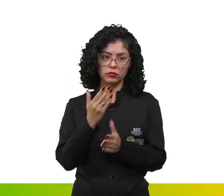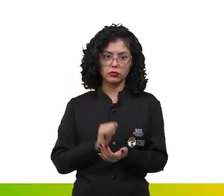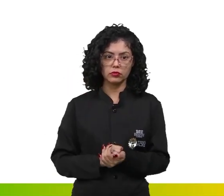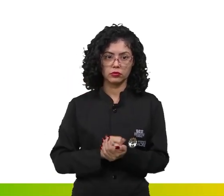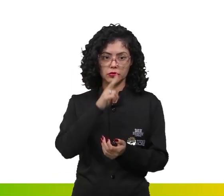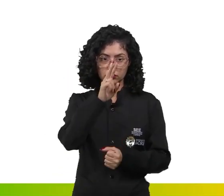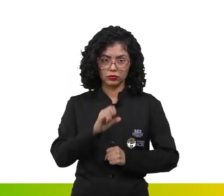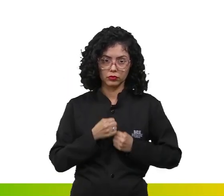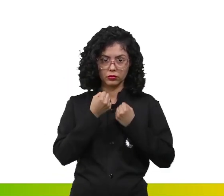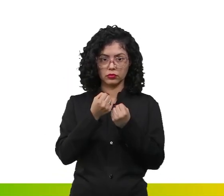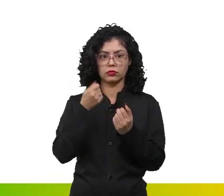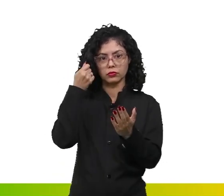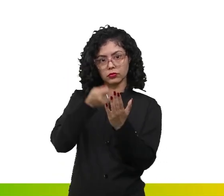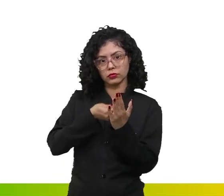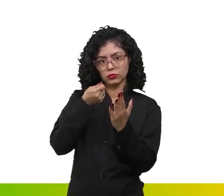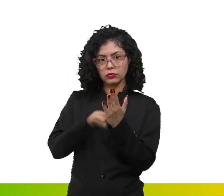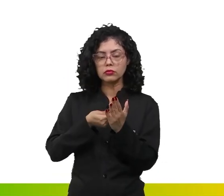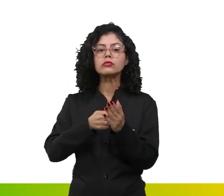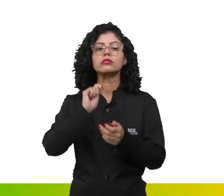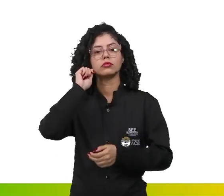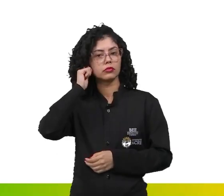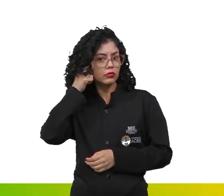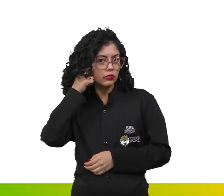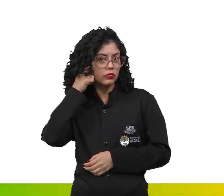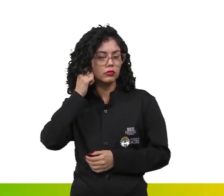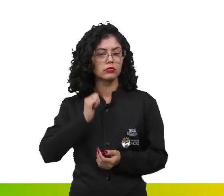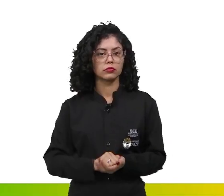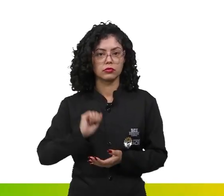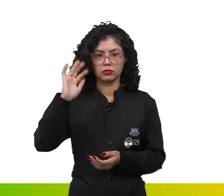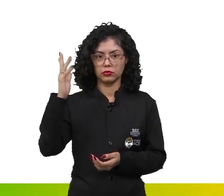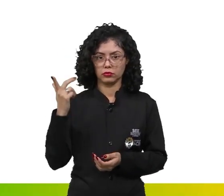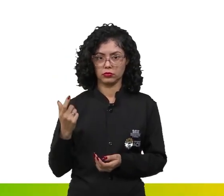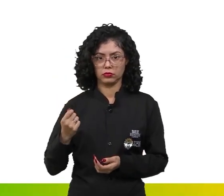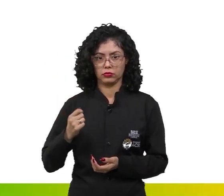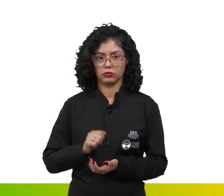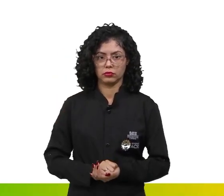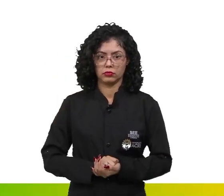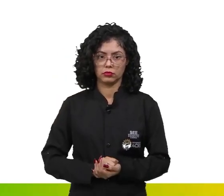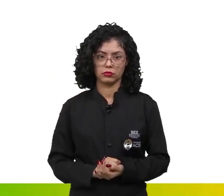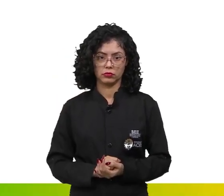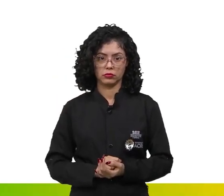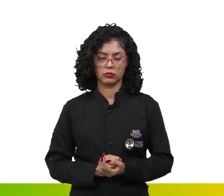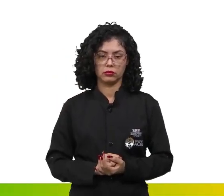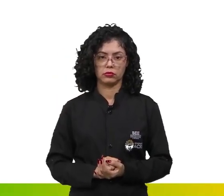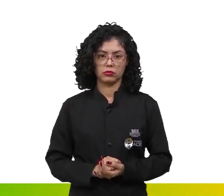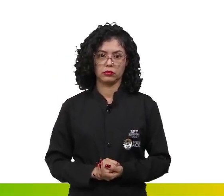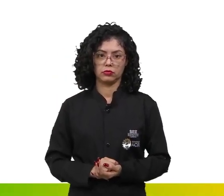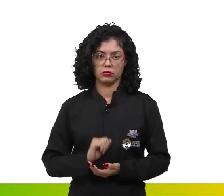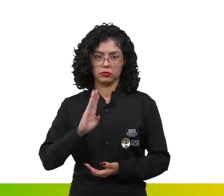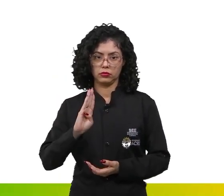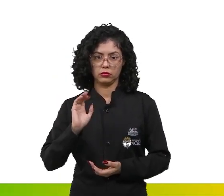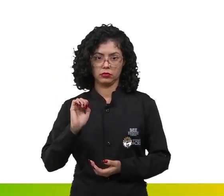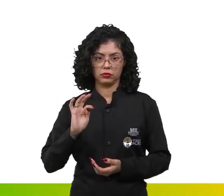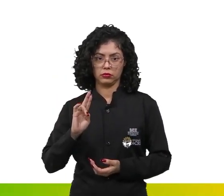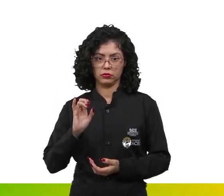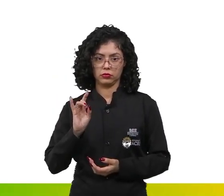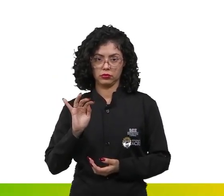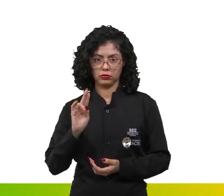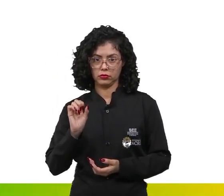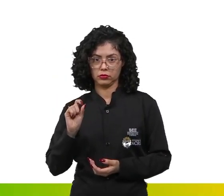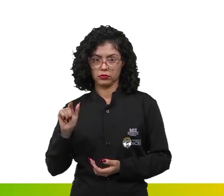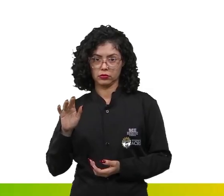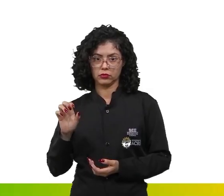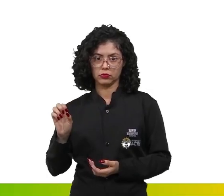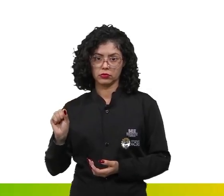da criação forçada de territórios reservados aos negros. São os chamados